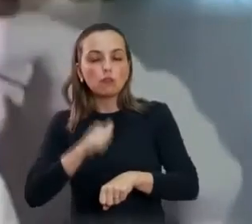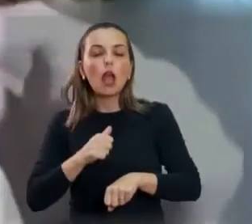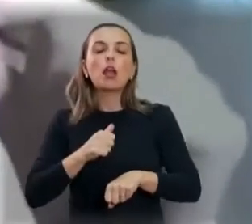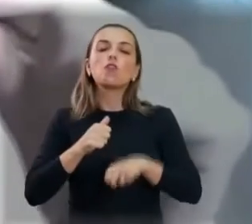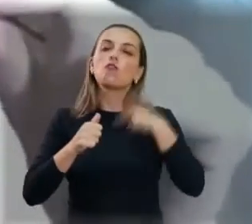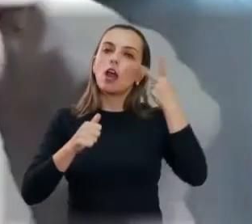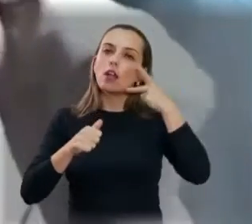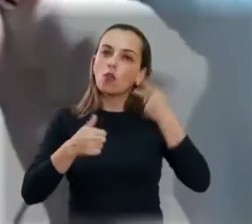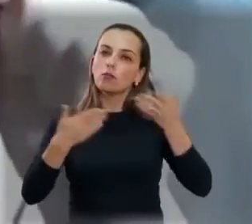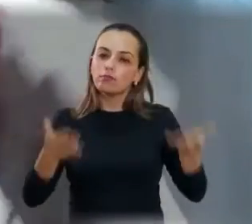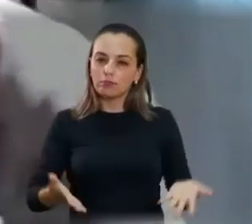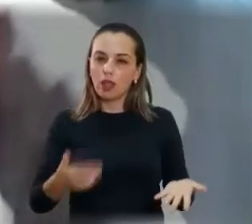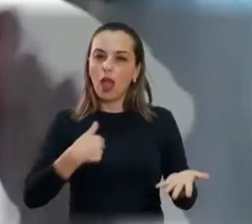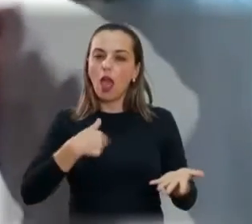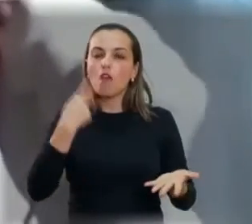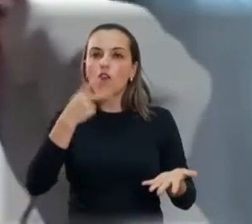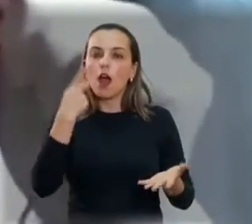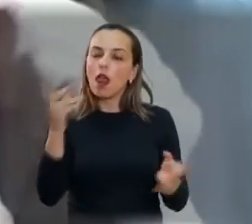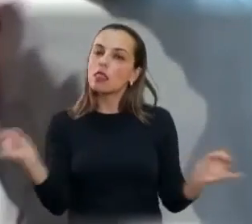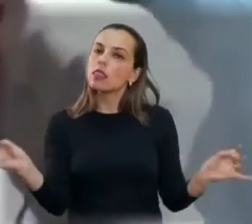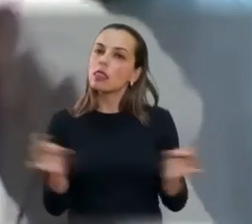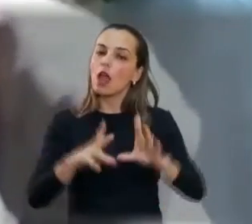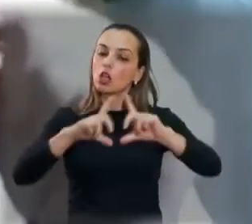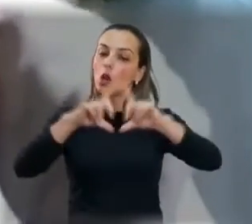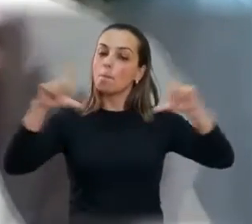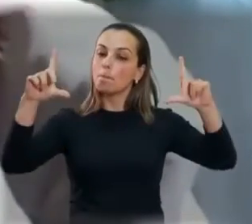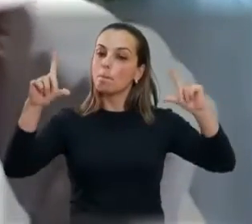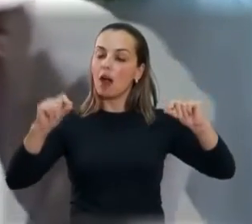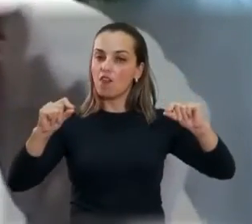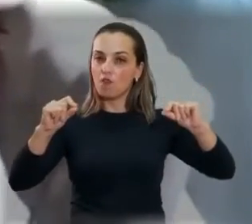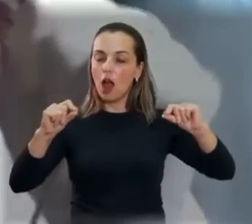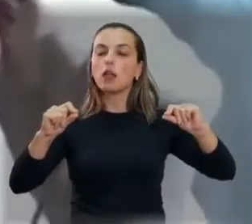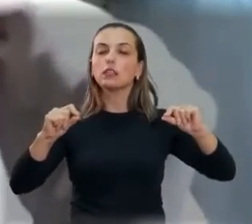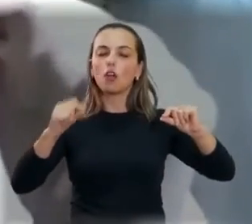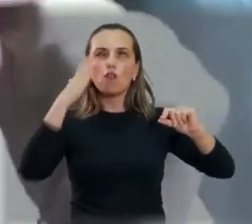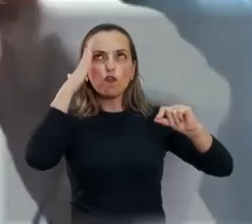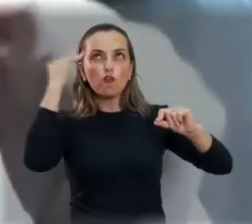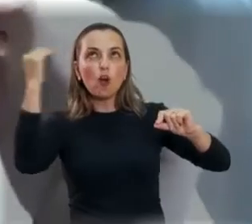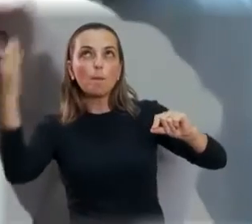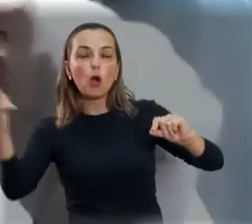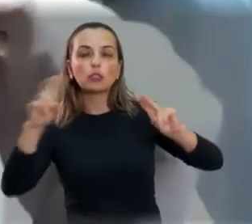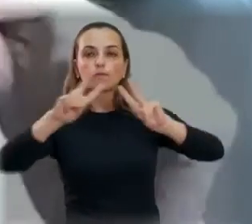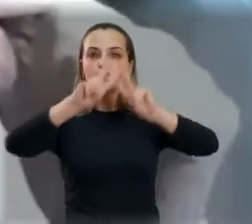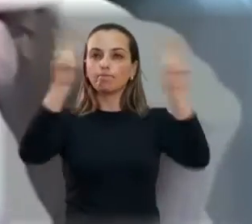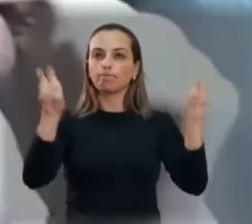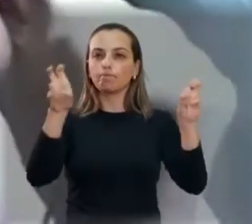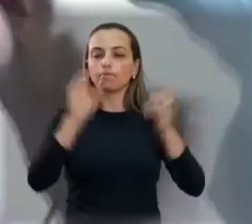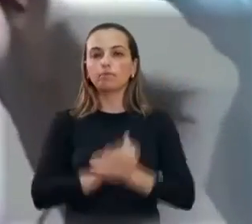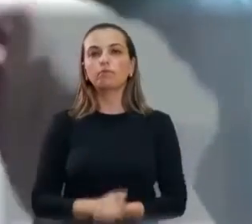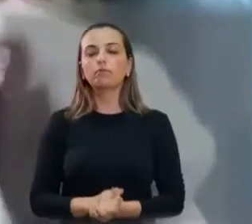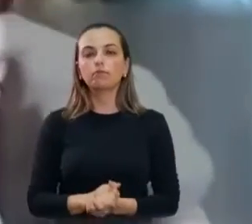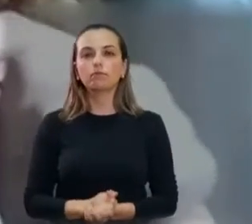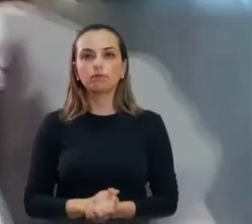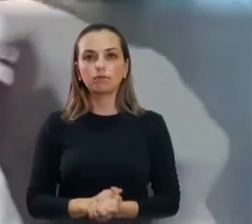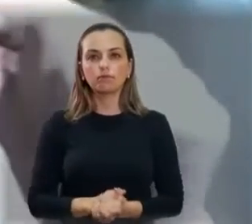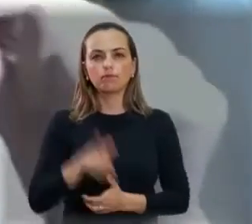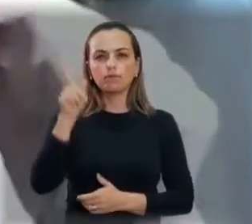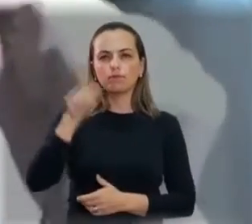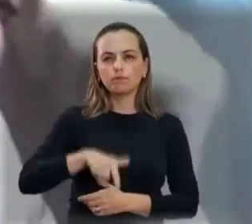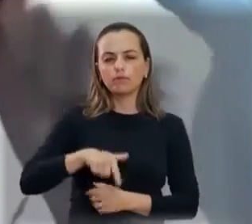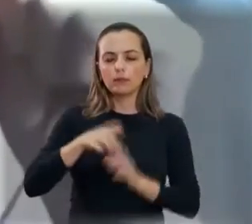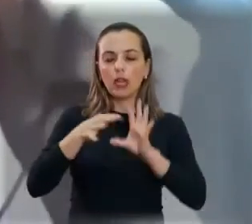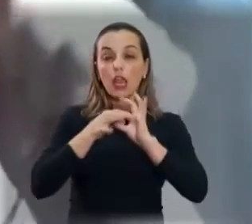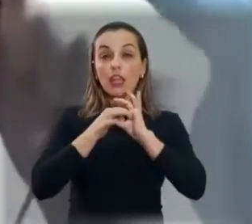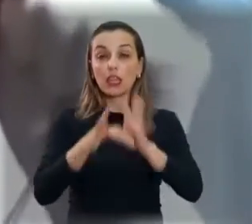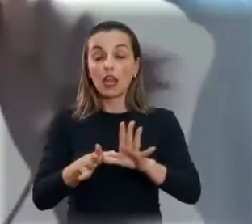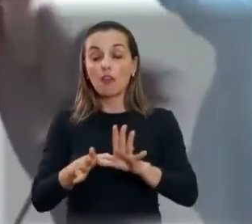No mais, encerro a minha fala com a frase de Simone de Beauvoir, que diz o seguinte: querer ser livre é